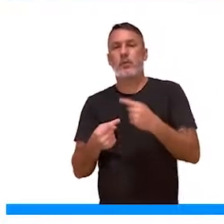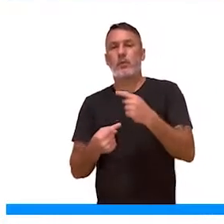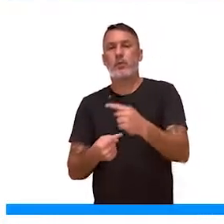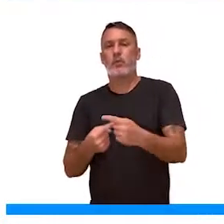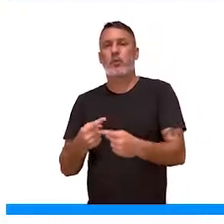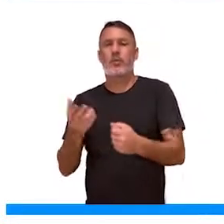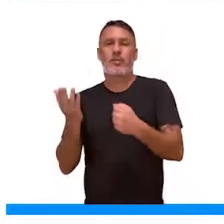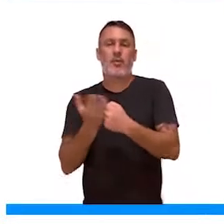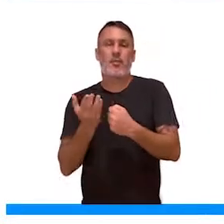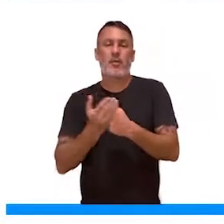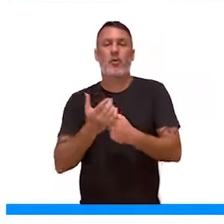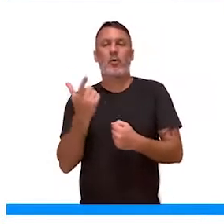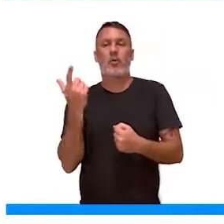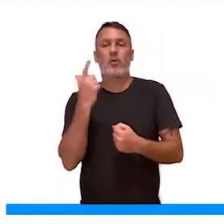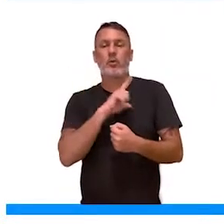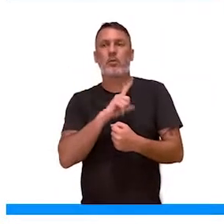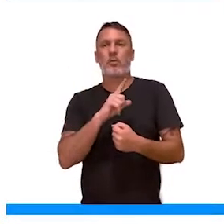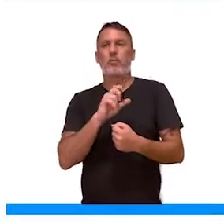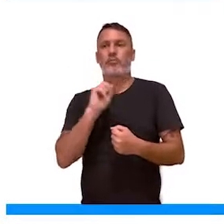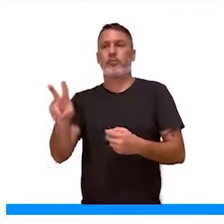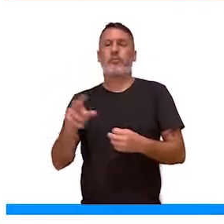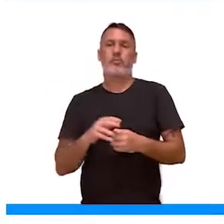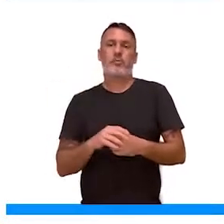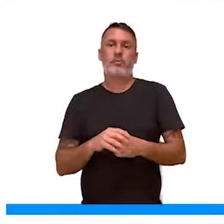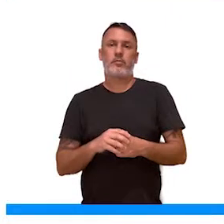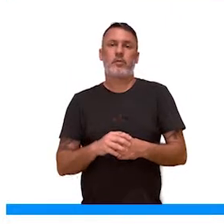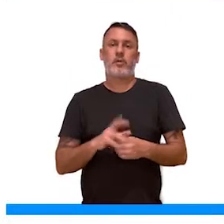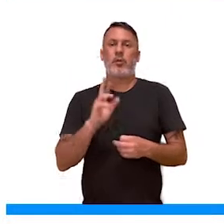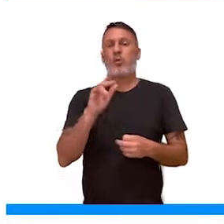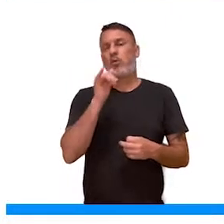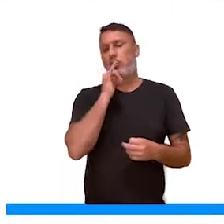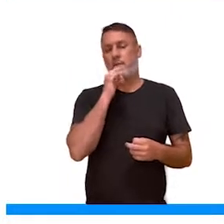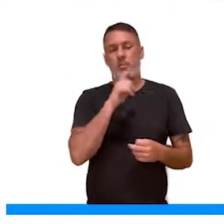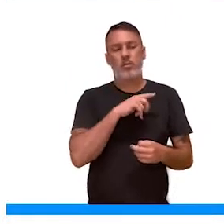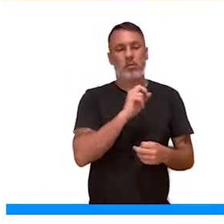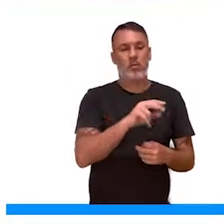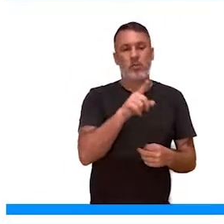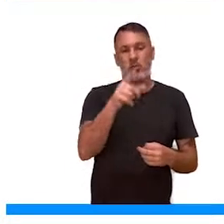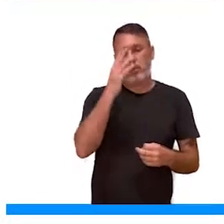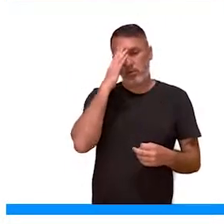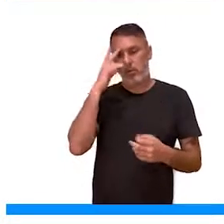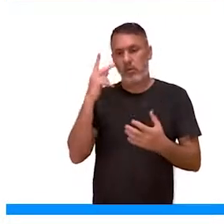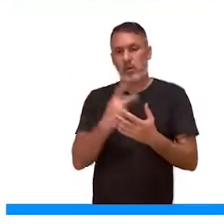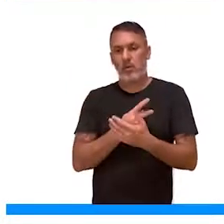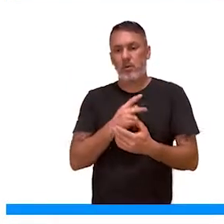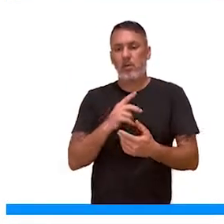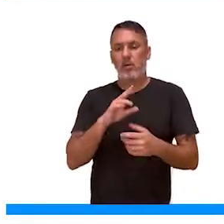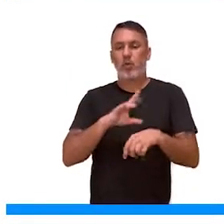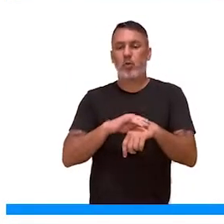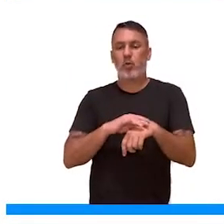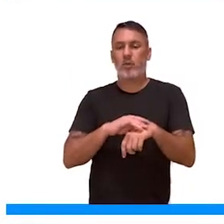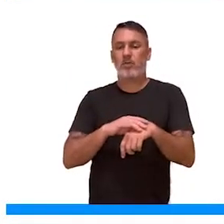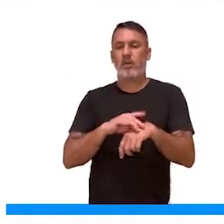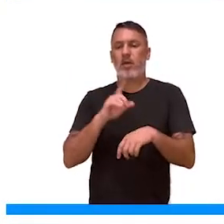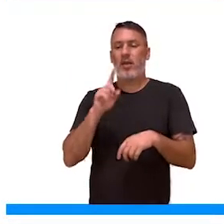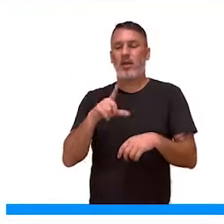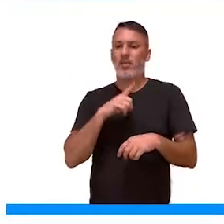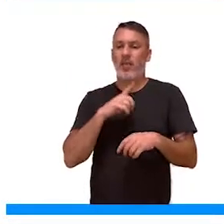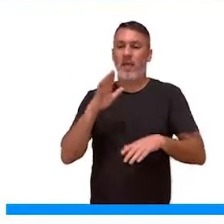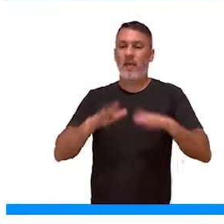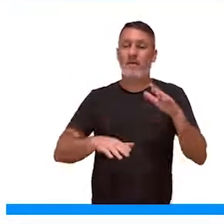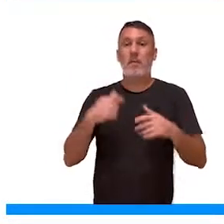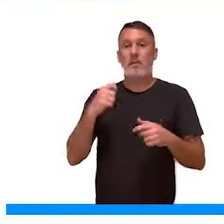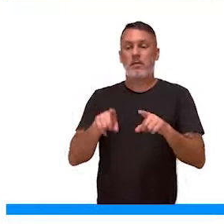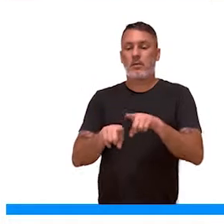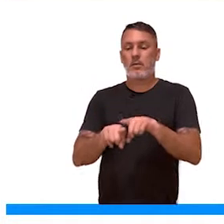ciclo do hospedeiro intermediário para ele conseguir infectar o hospedeiro definitivo. é o que acontece, por exemplo, na esquistossomose.